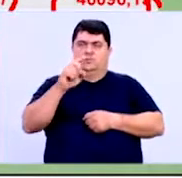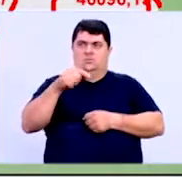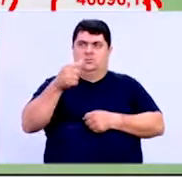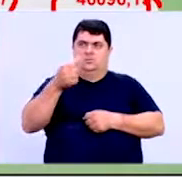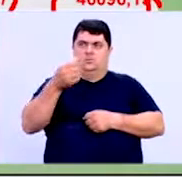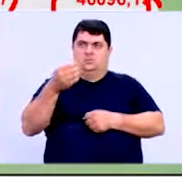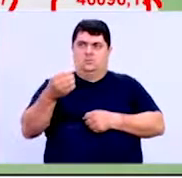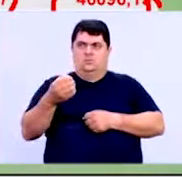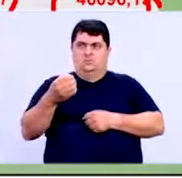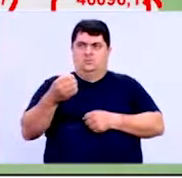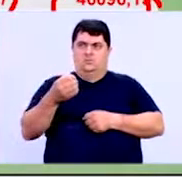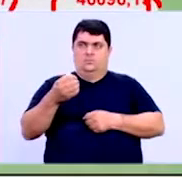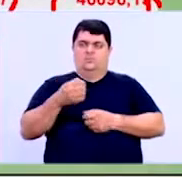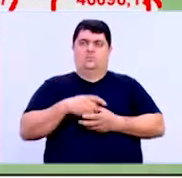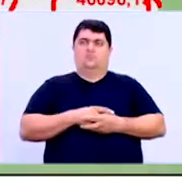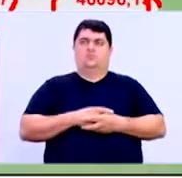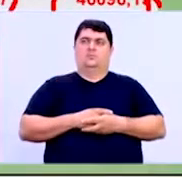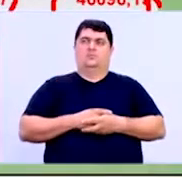525,60.